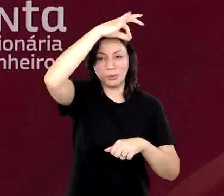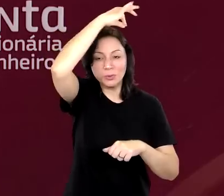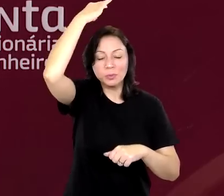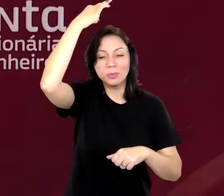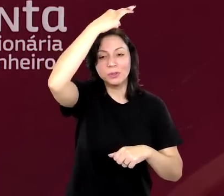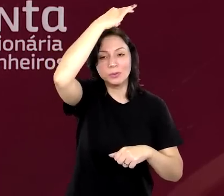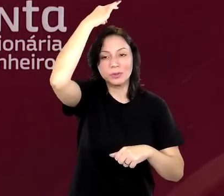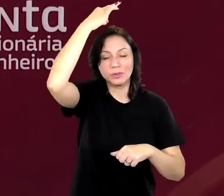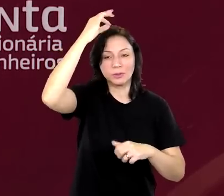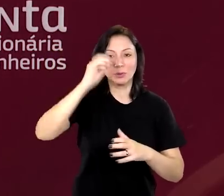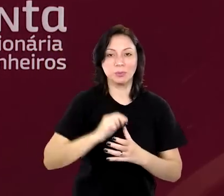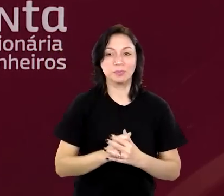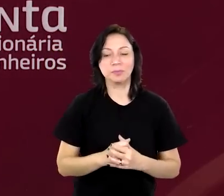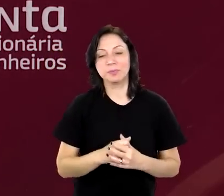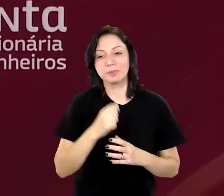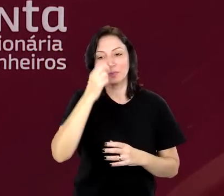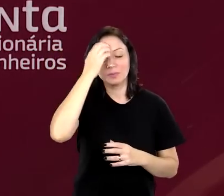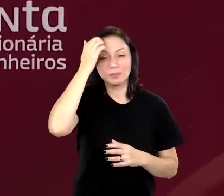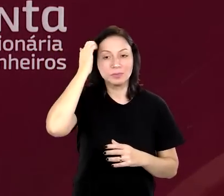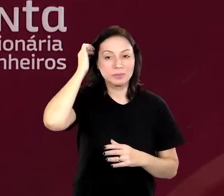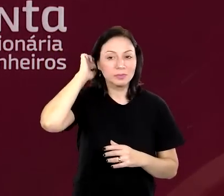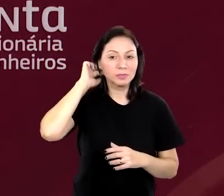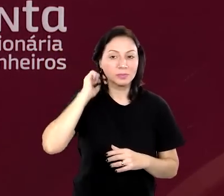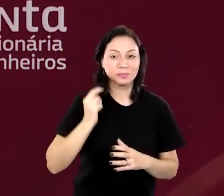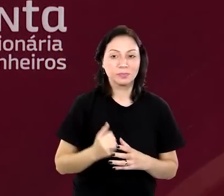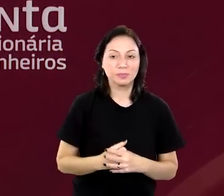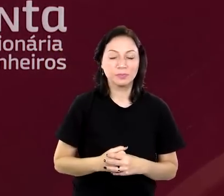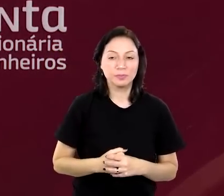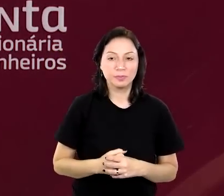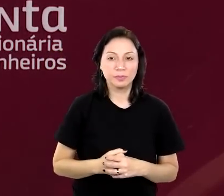esse ente é filho de Deus.